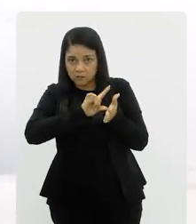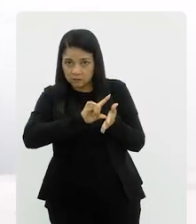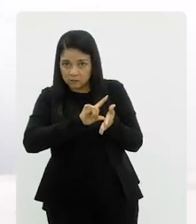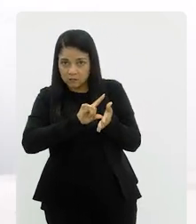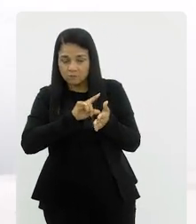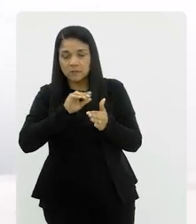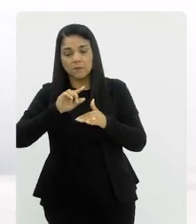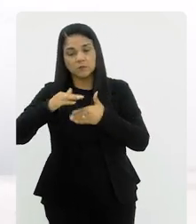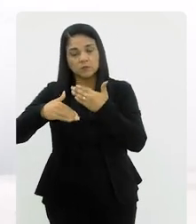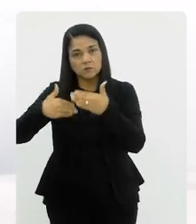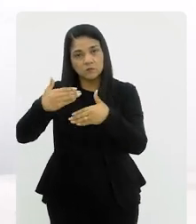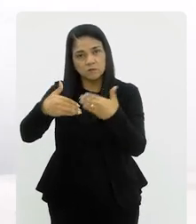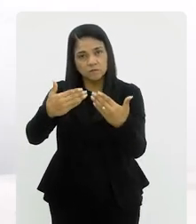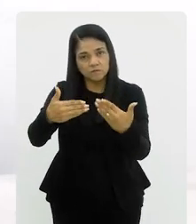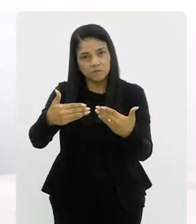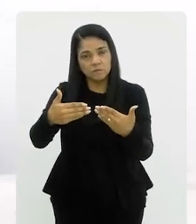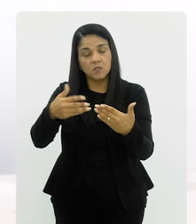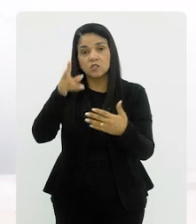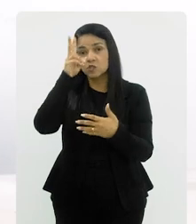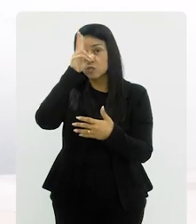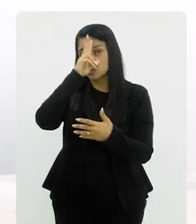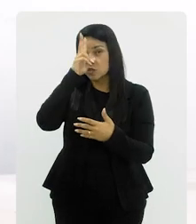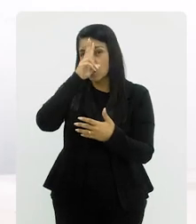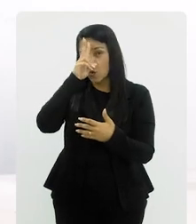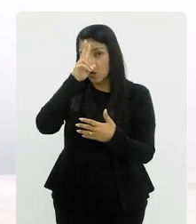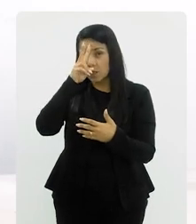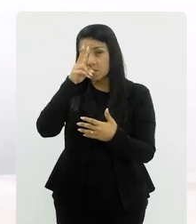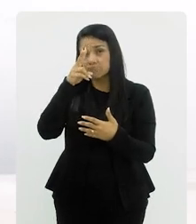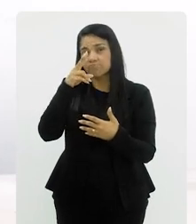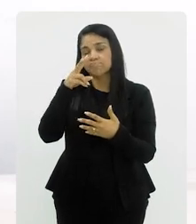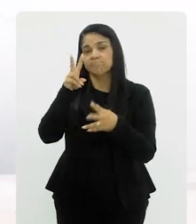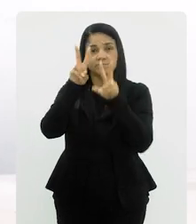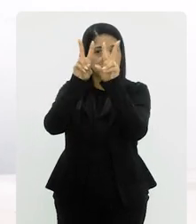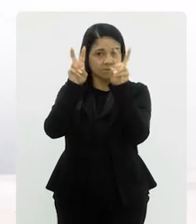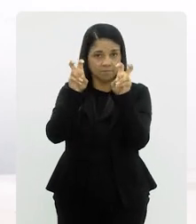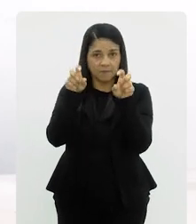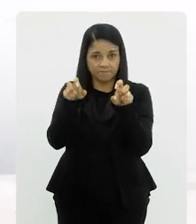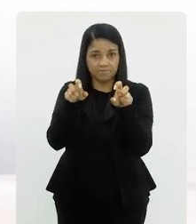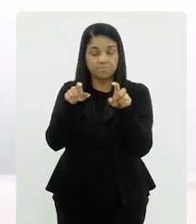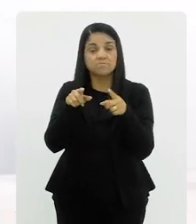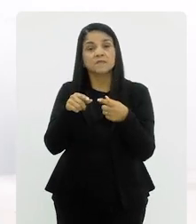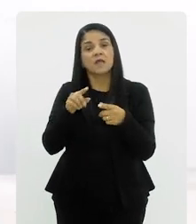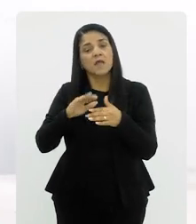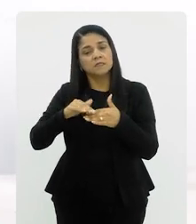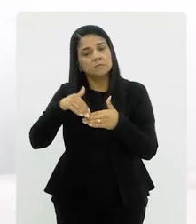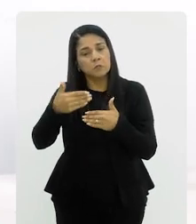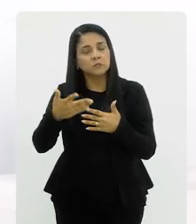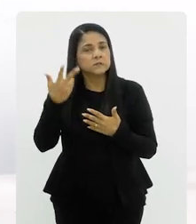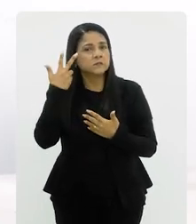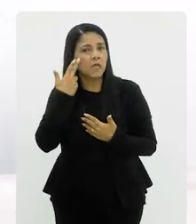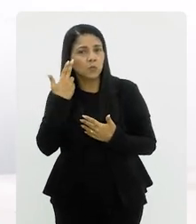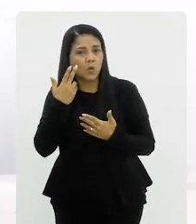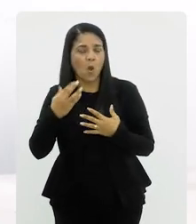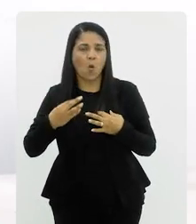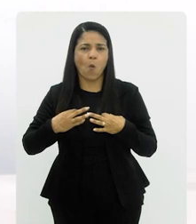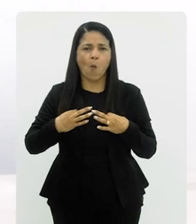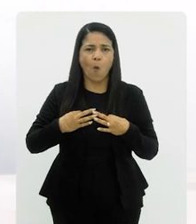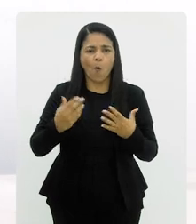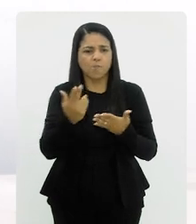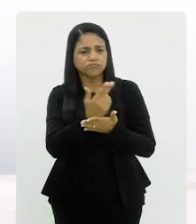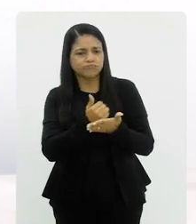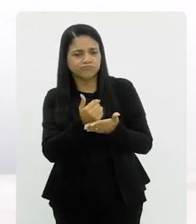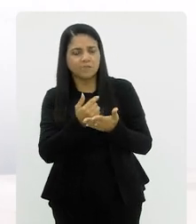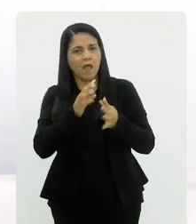montagem para depois fazer o desenvolvimento da história que eu quero abordar. E depois a gente vai para o processo natural de